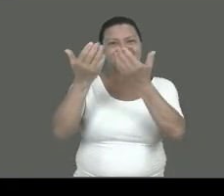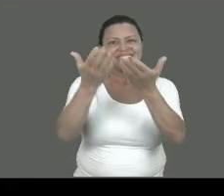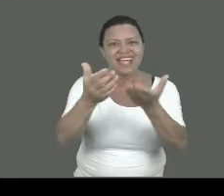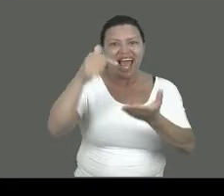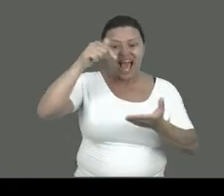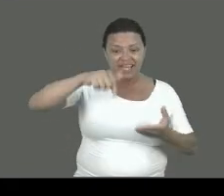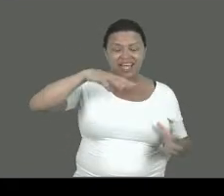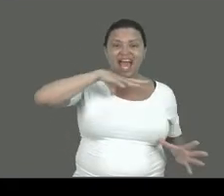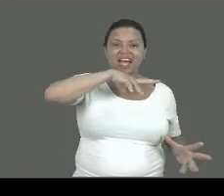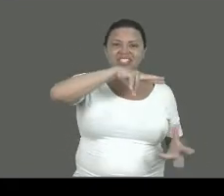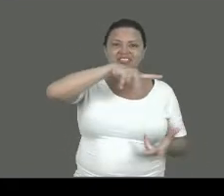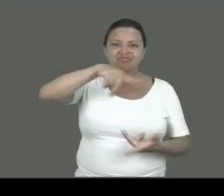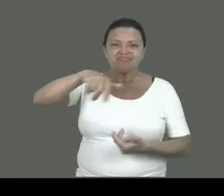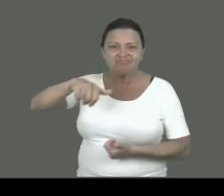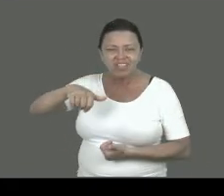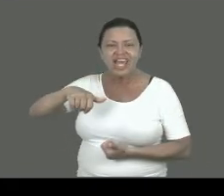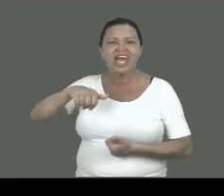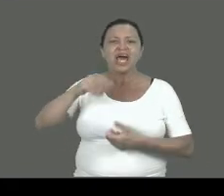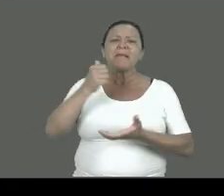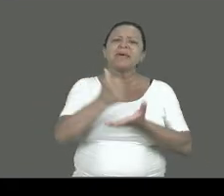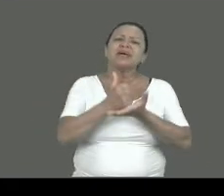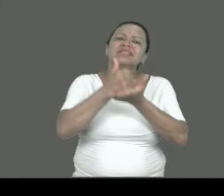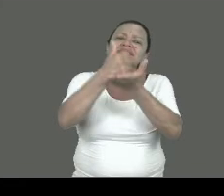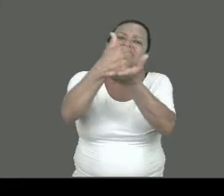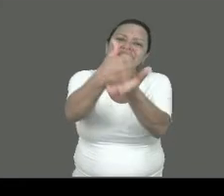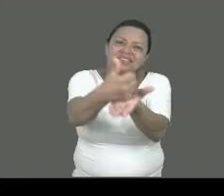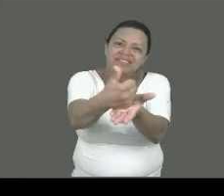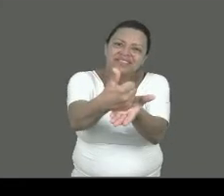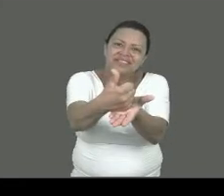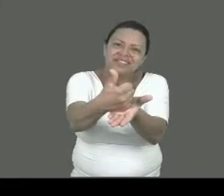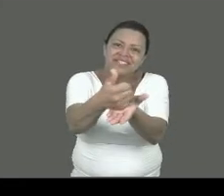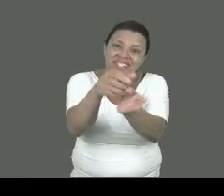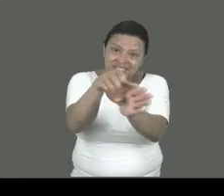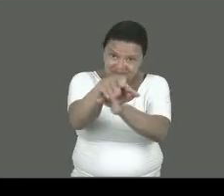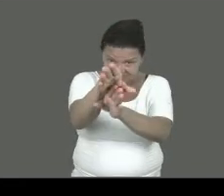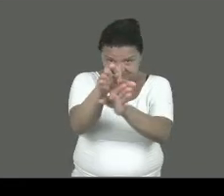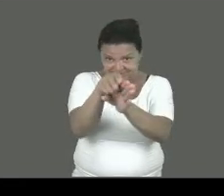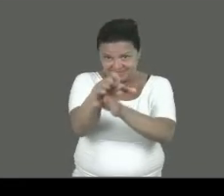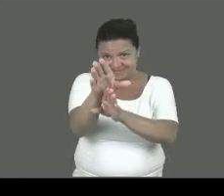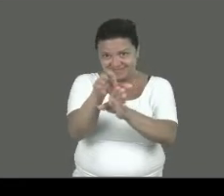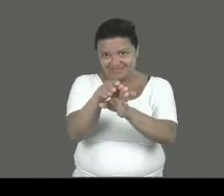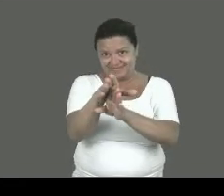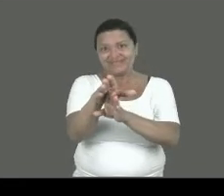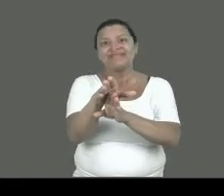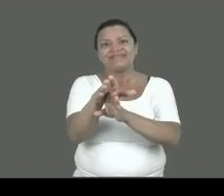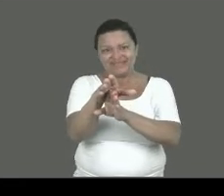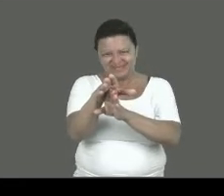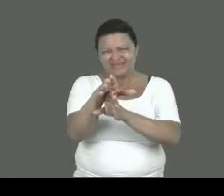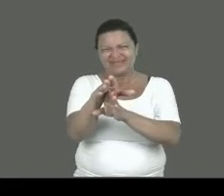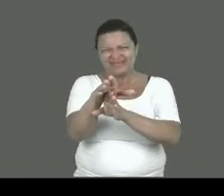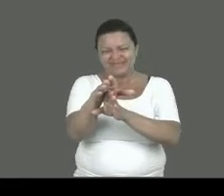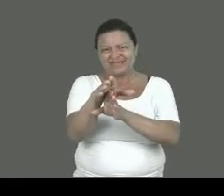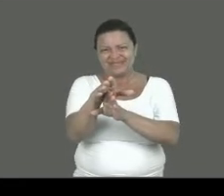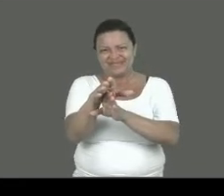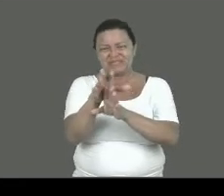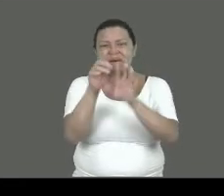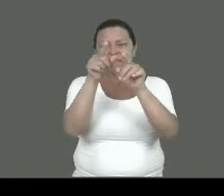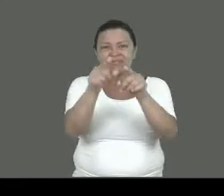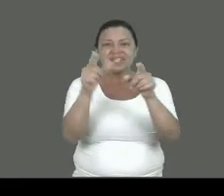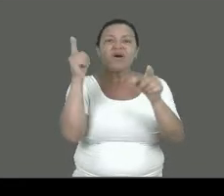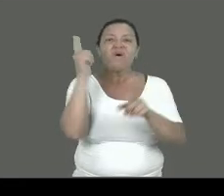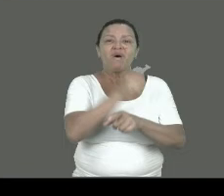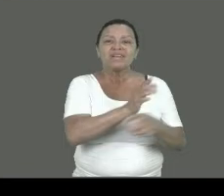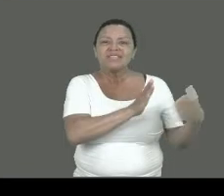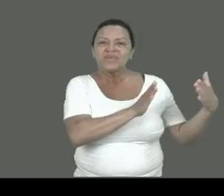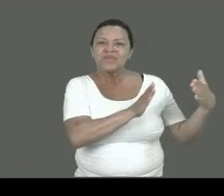plano materializado para nos apoiar, para nos orientar, para nos tirar do caminho correto, para nos